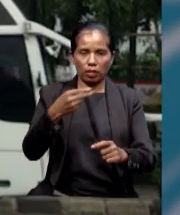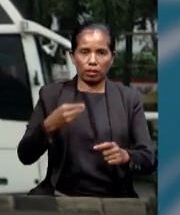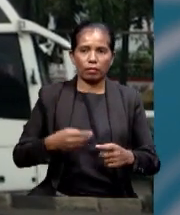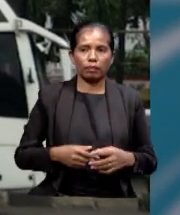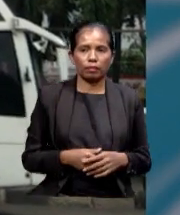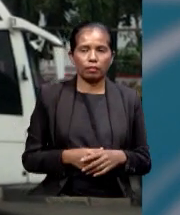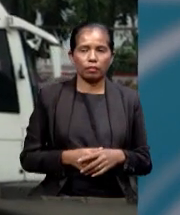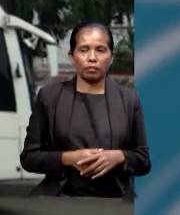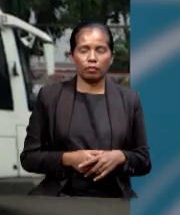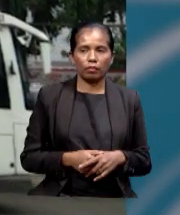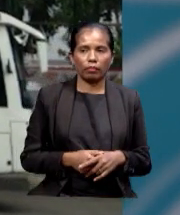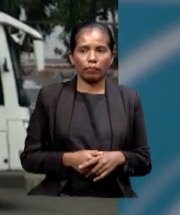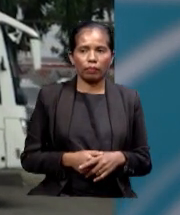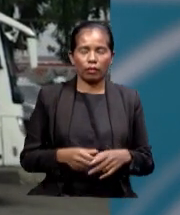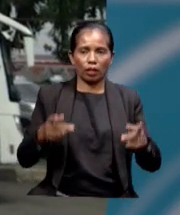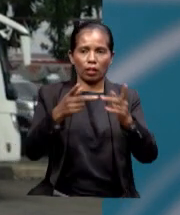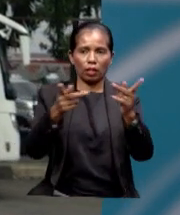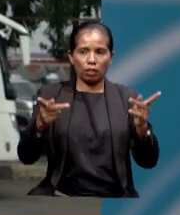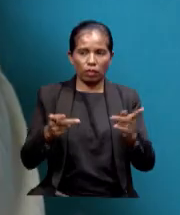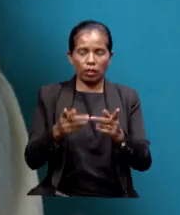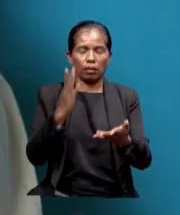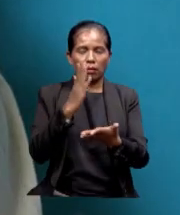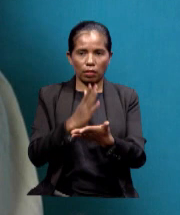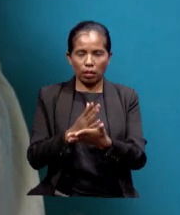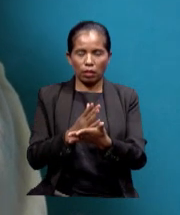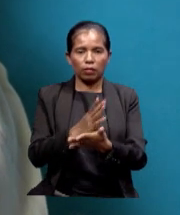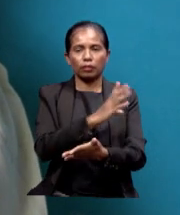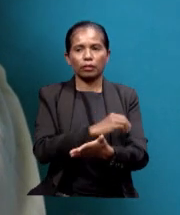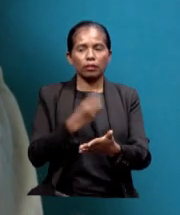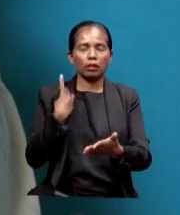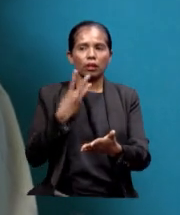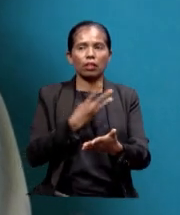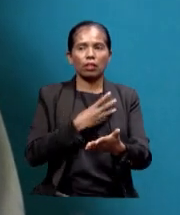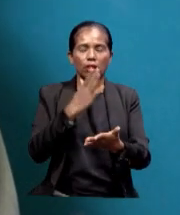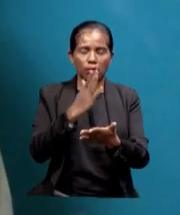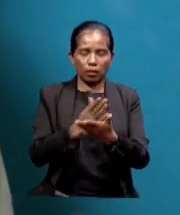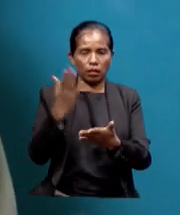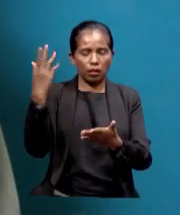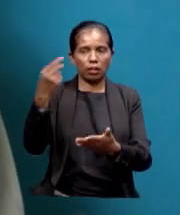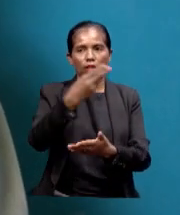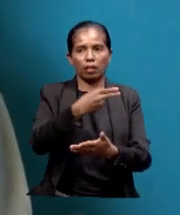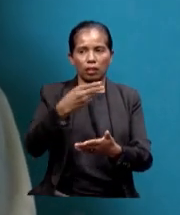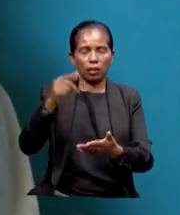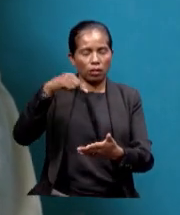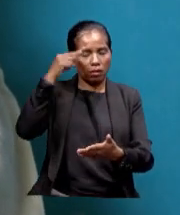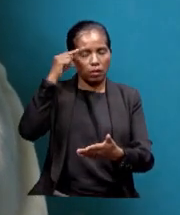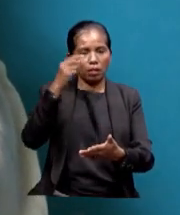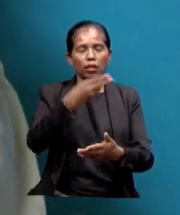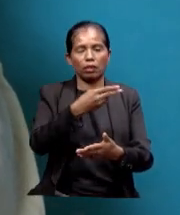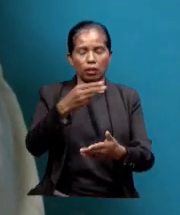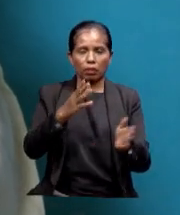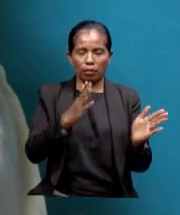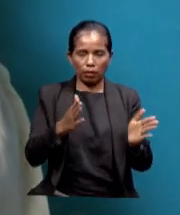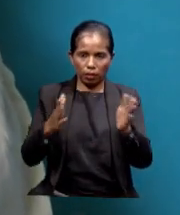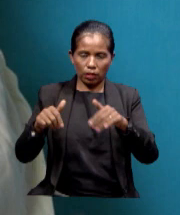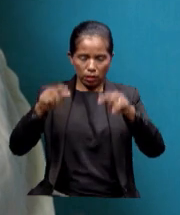Timor-Leste. E sobre fatin para ka terminal de Bemaka ita separa ba ia Indonesia governo Indonesia ma prepara ia